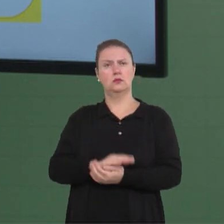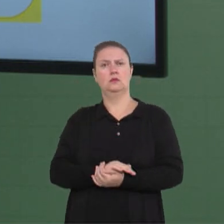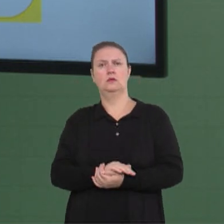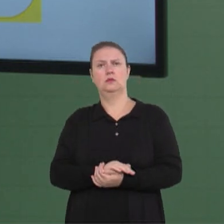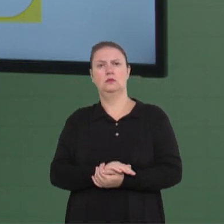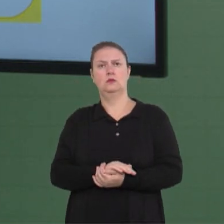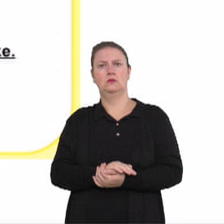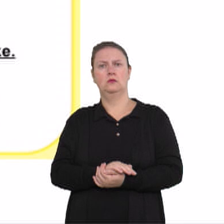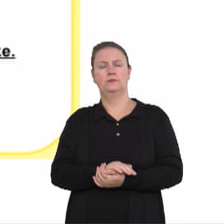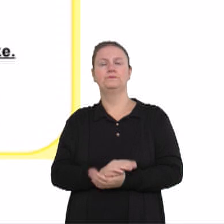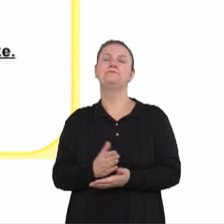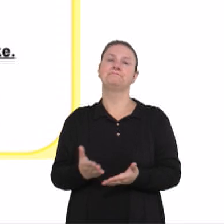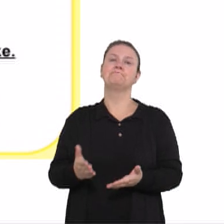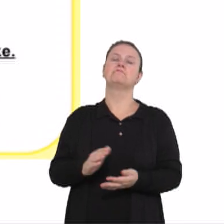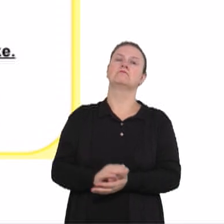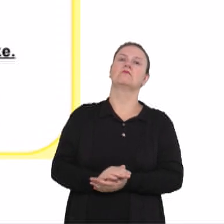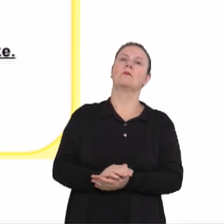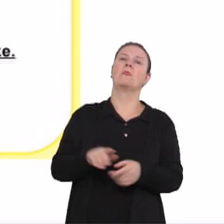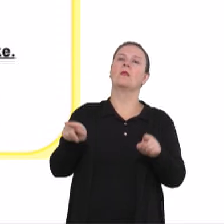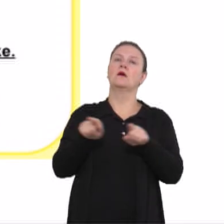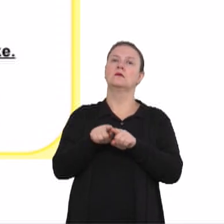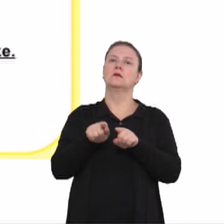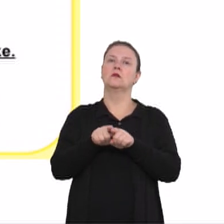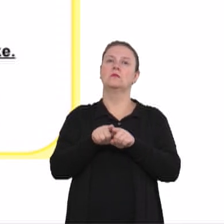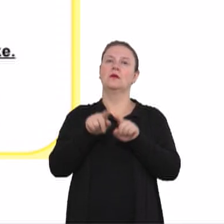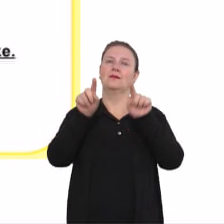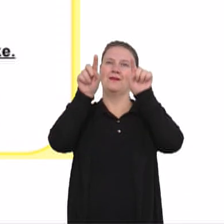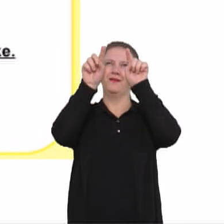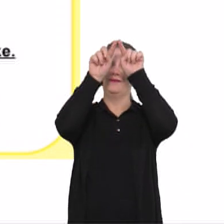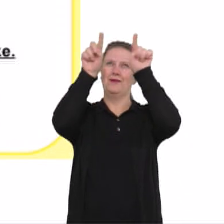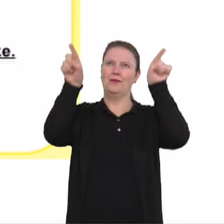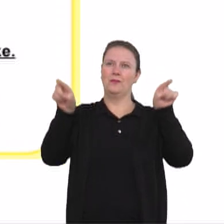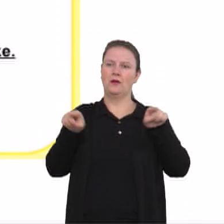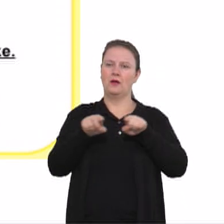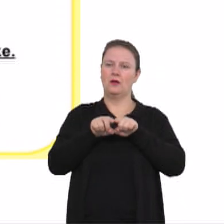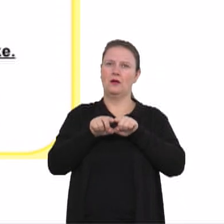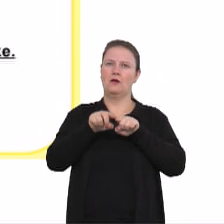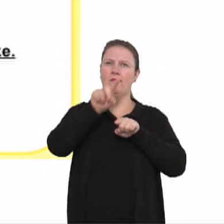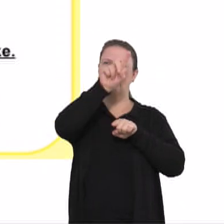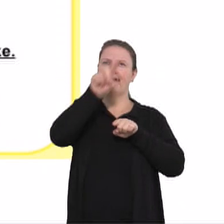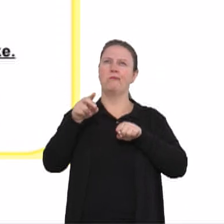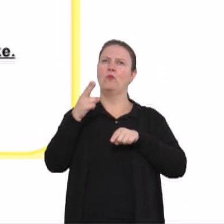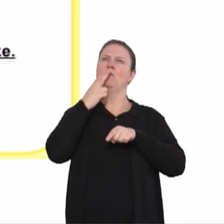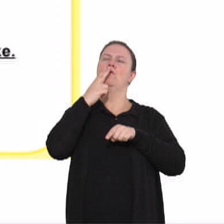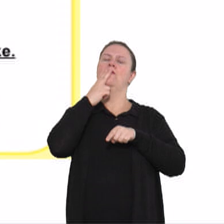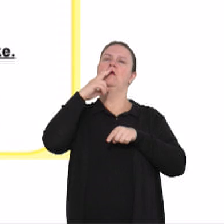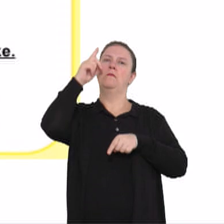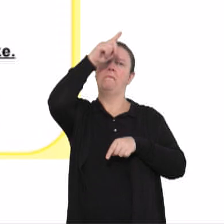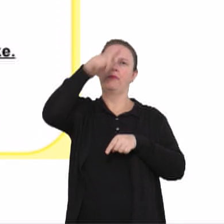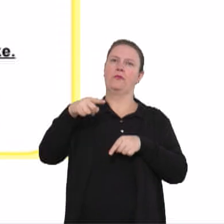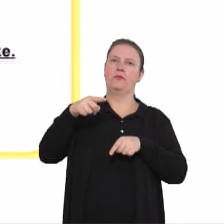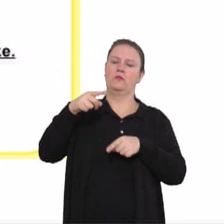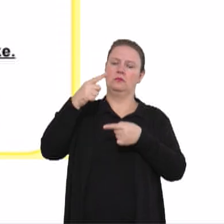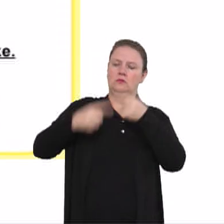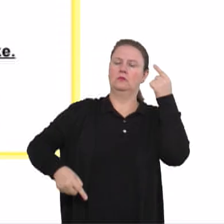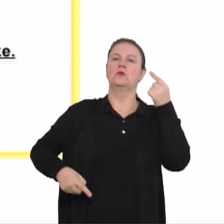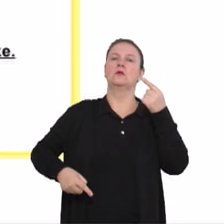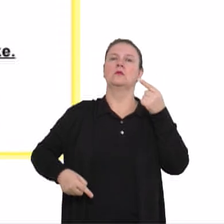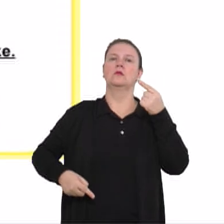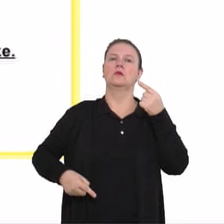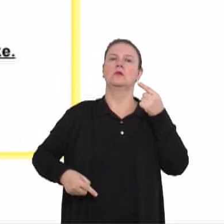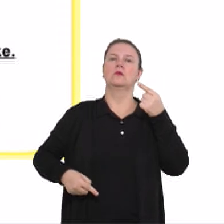tem esse sinal aqui de proibido fumar nessa placa que a gente vê em tantos lugares e uma santíssimo ok